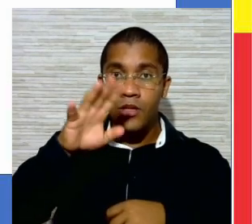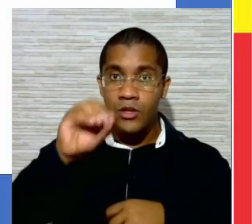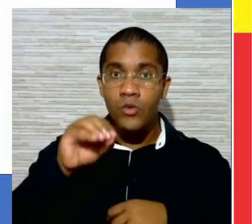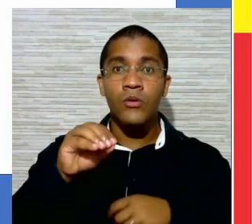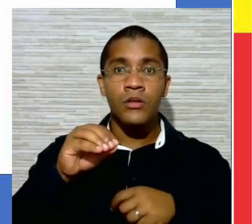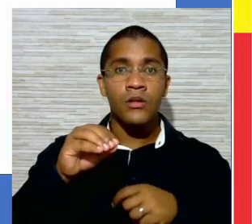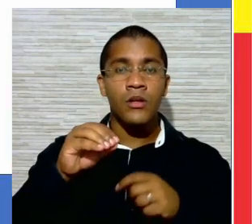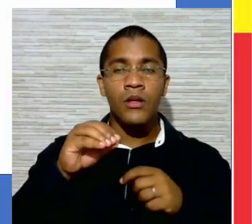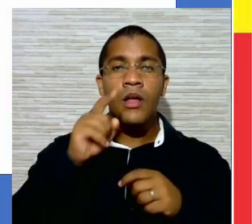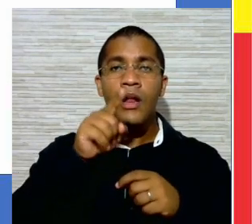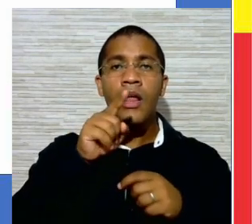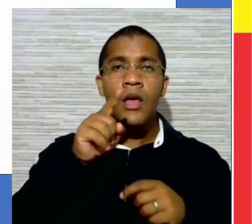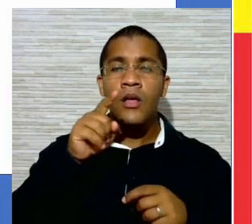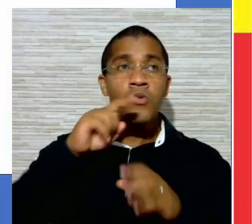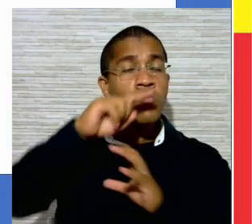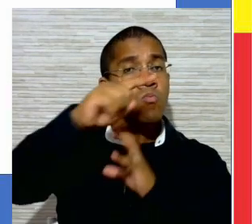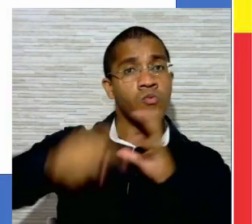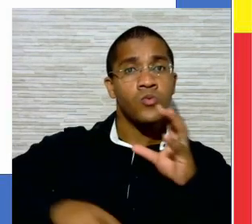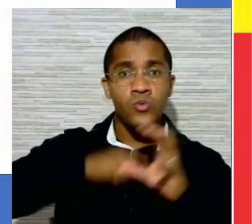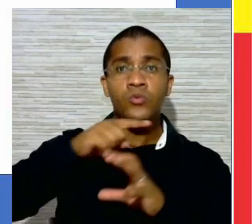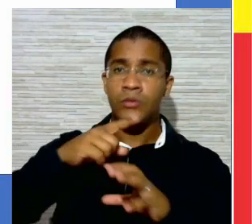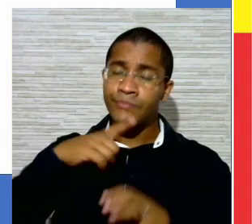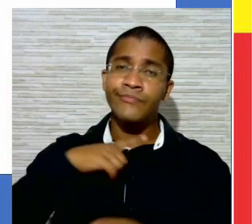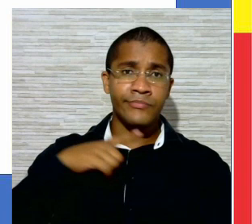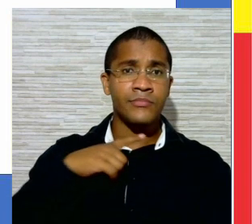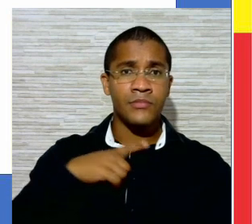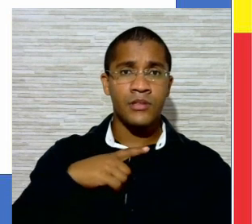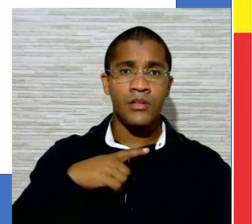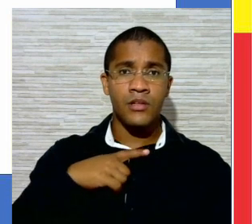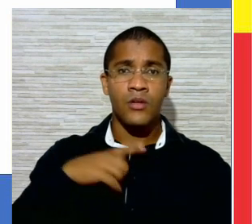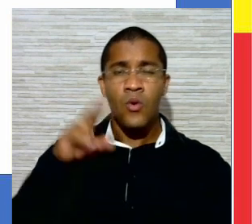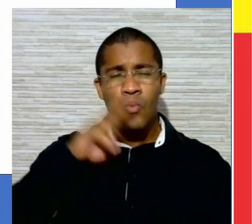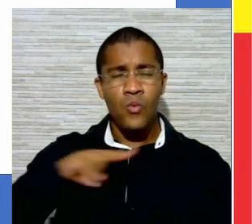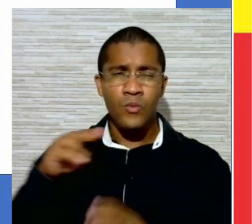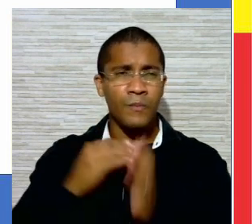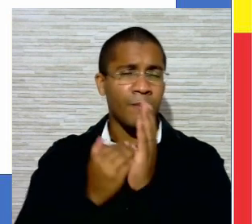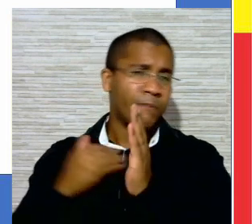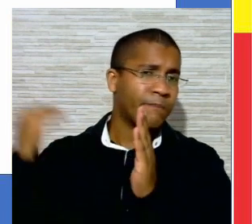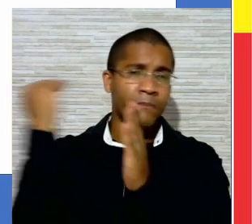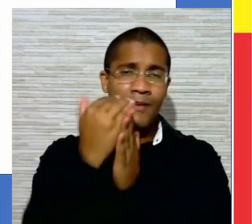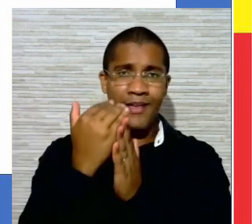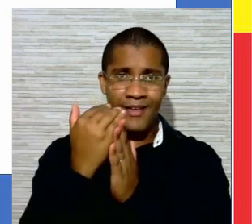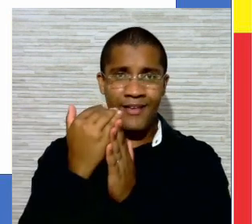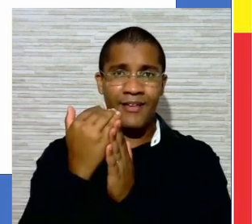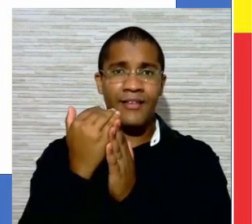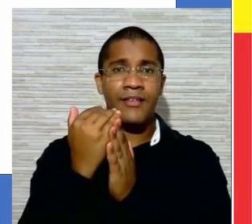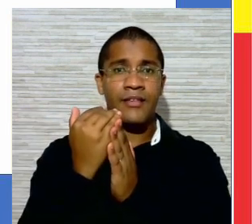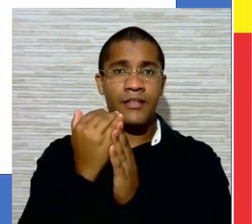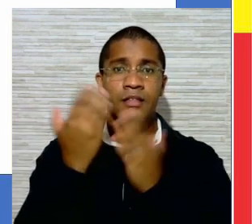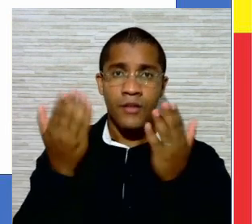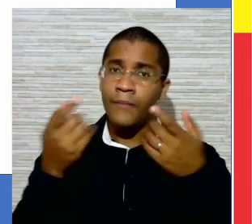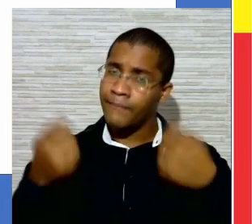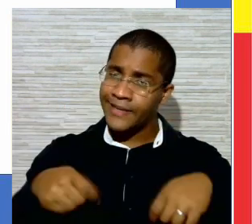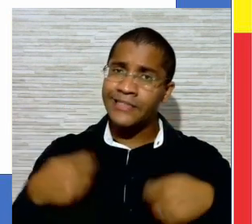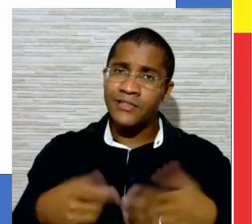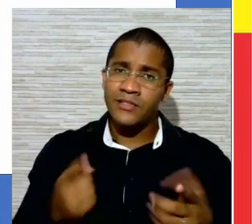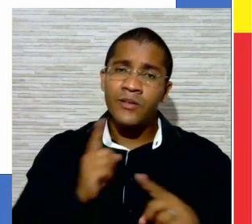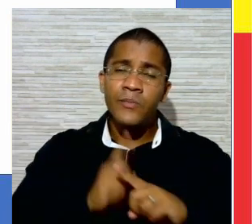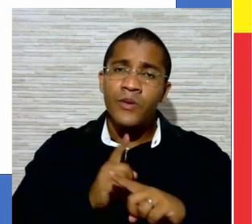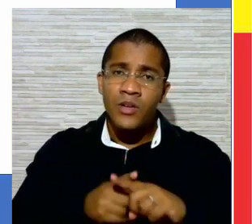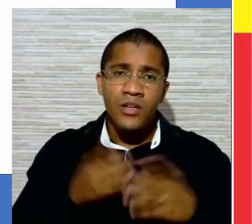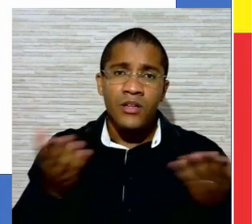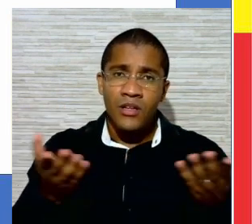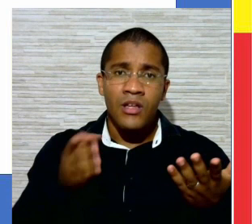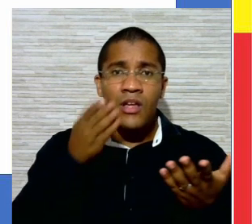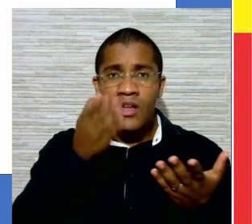a mais utilizada pelo mundo, tá? Então, a gente precisa também utilizar muito esse processo,